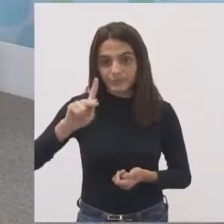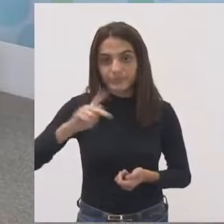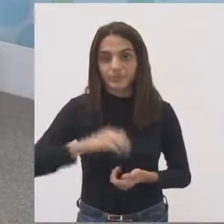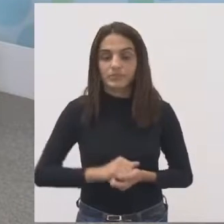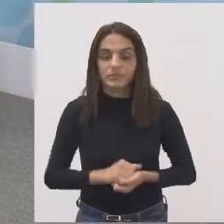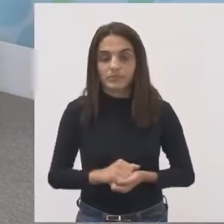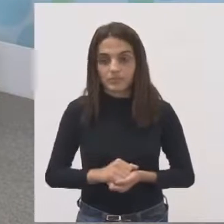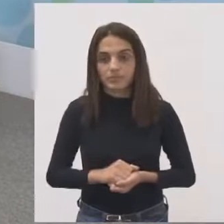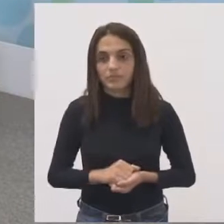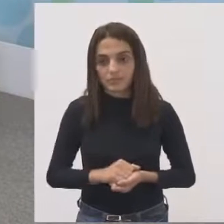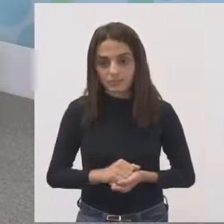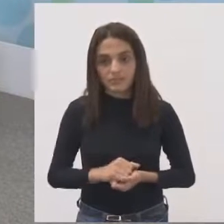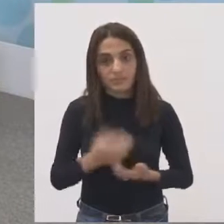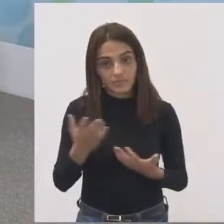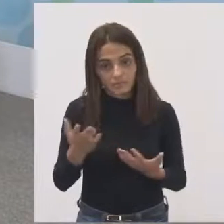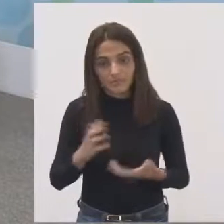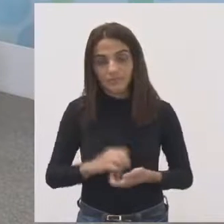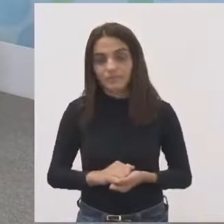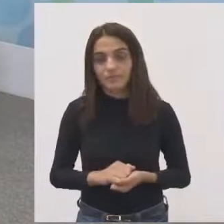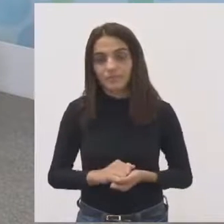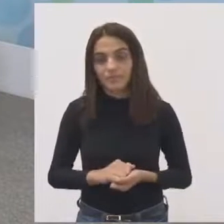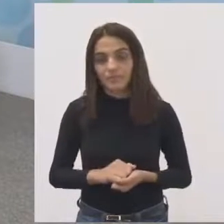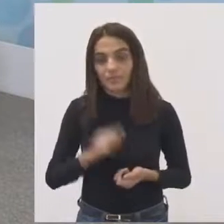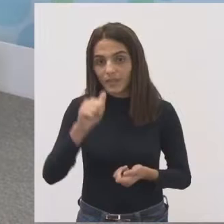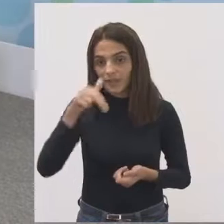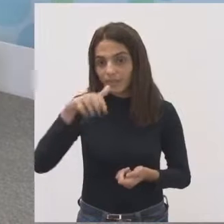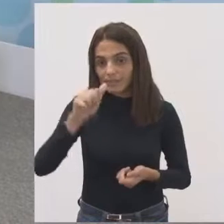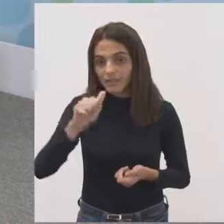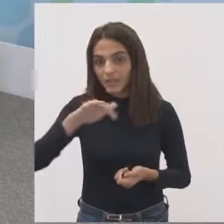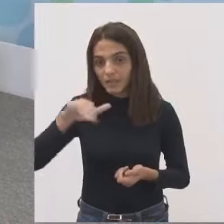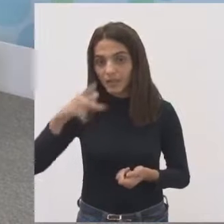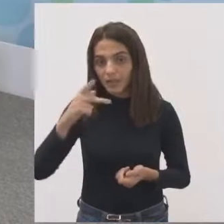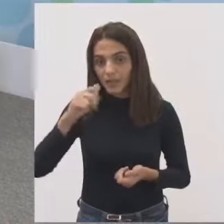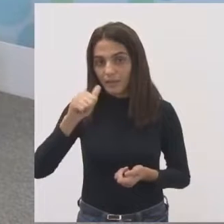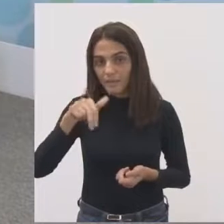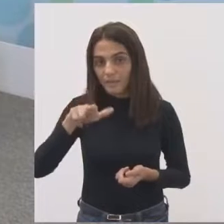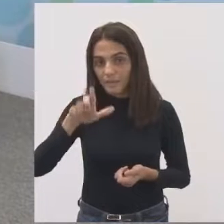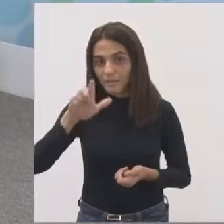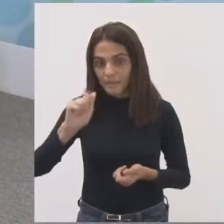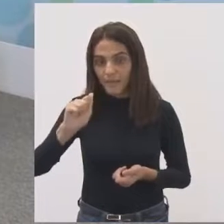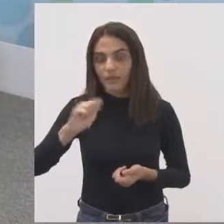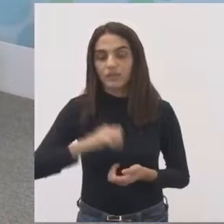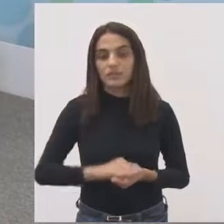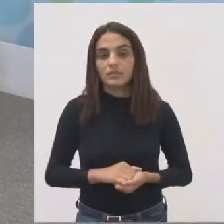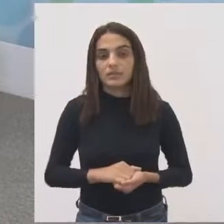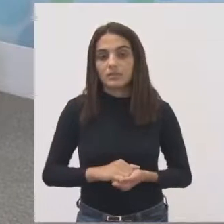mais. Então fica aí, ó. A Ana Paula Grotto já está aqui também.